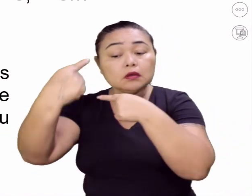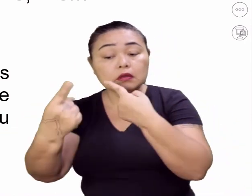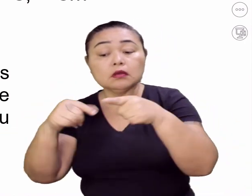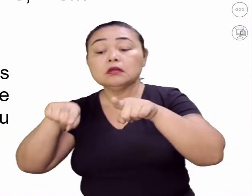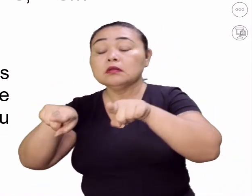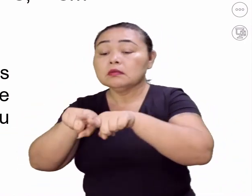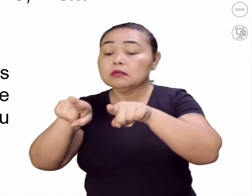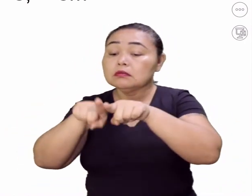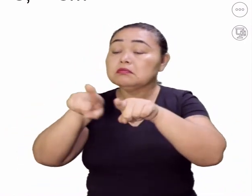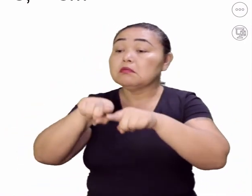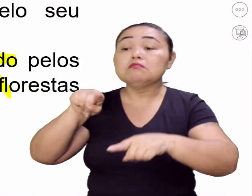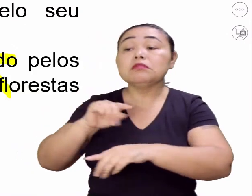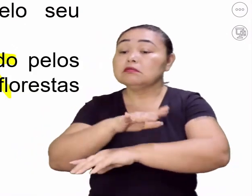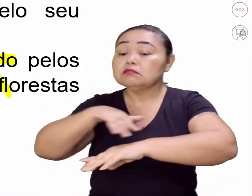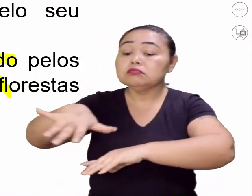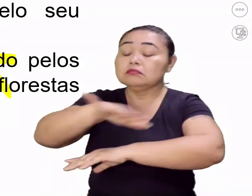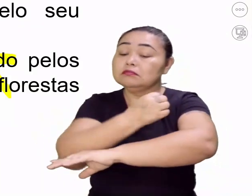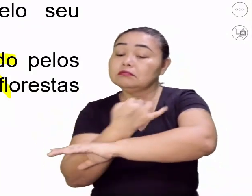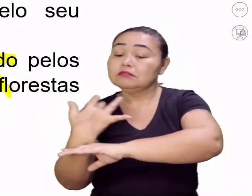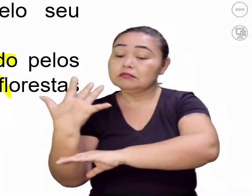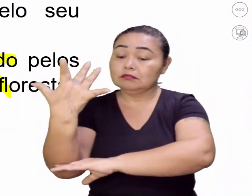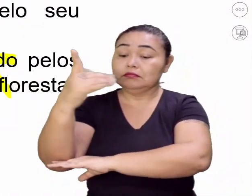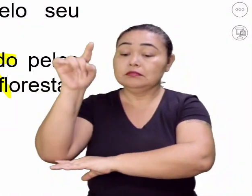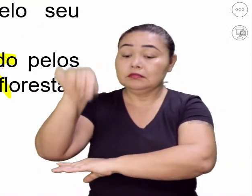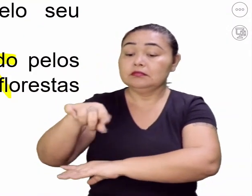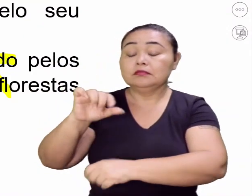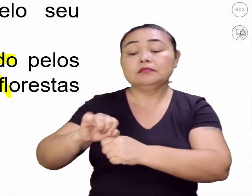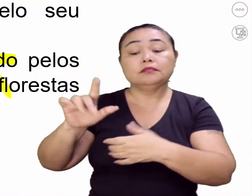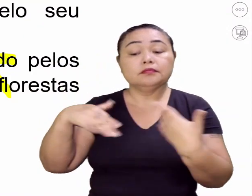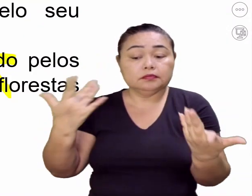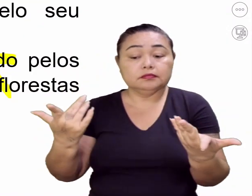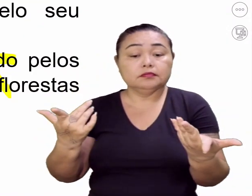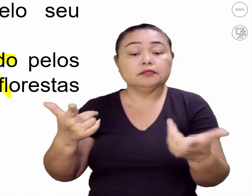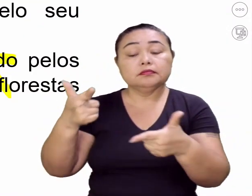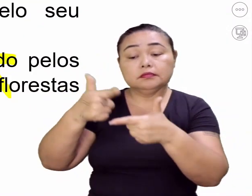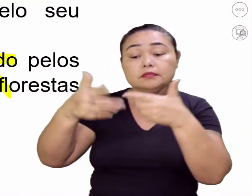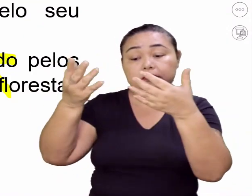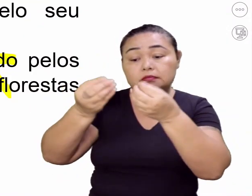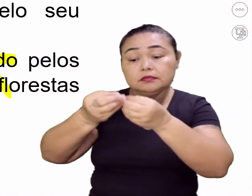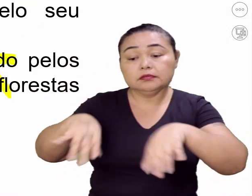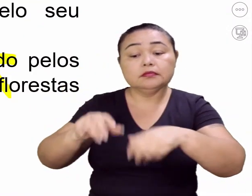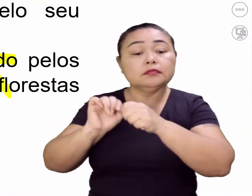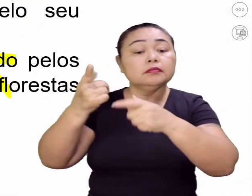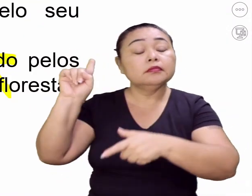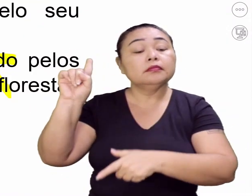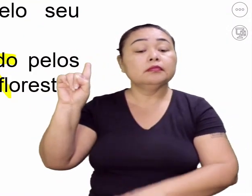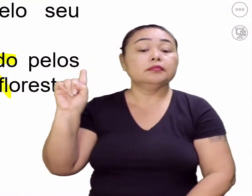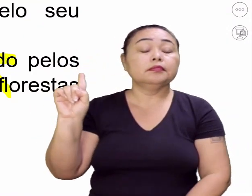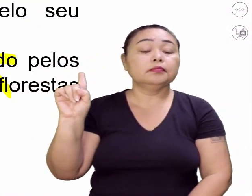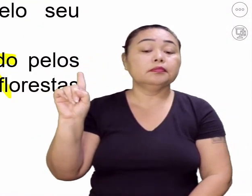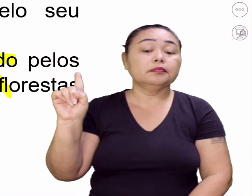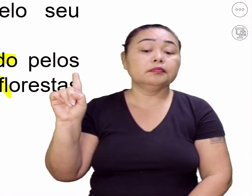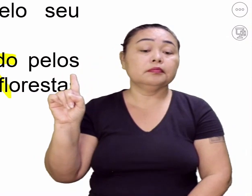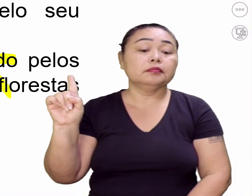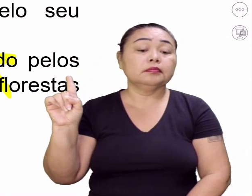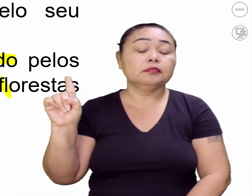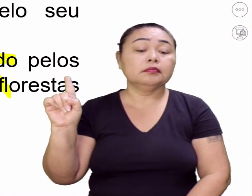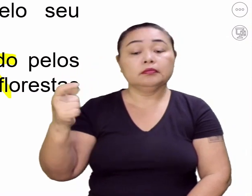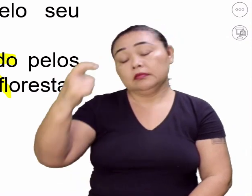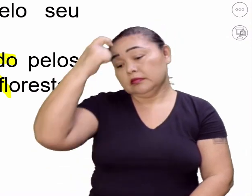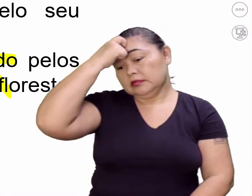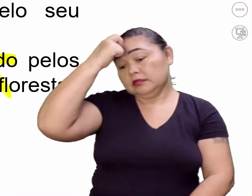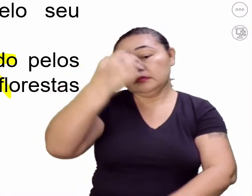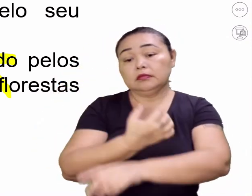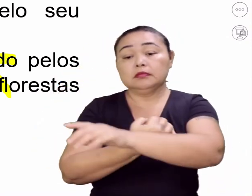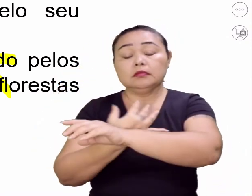meio ambiente. Beleza, e vamos ver o que está errado. A consciência ambiental cresceu bastante. Isso aqui é uma interrogação. O que